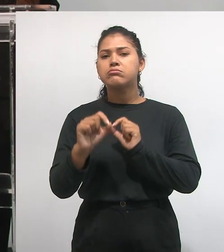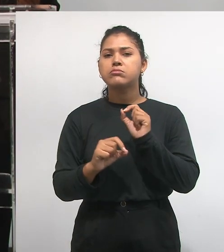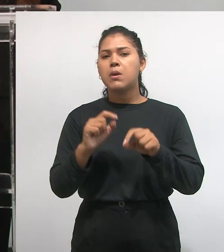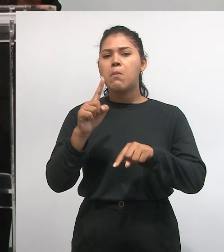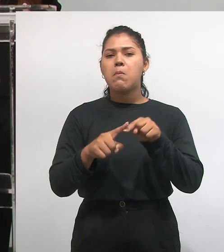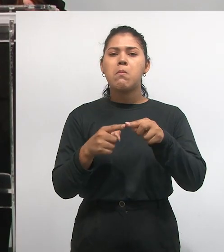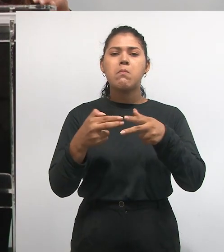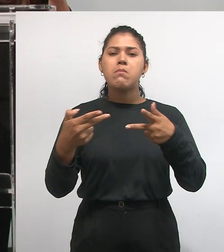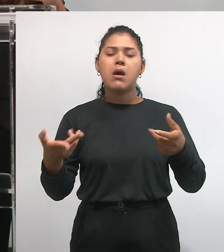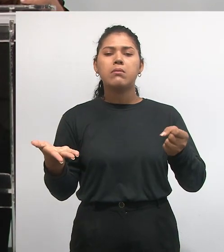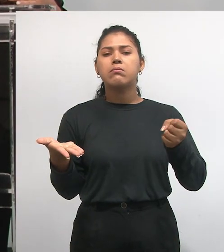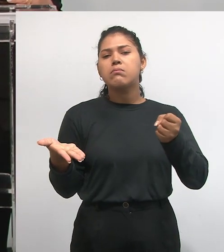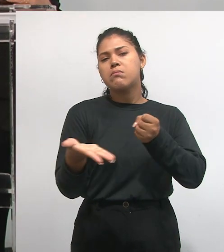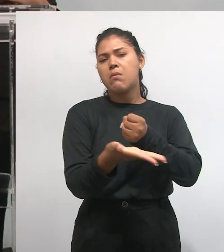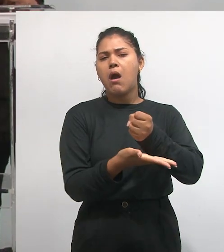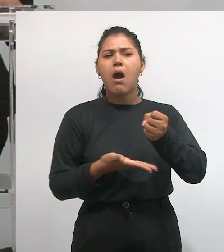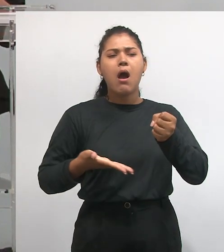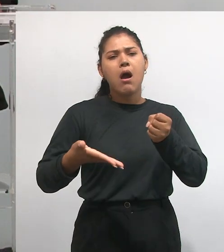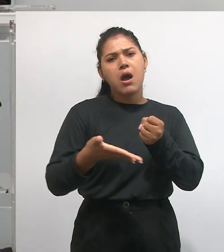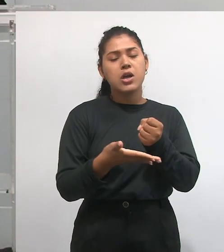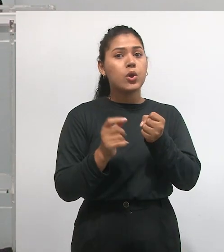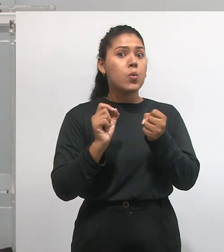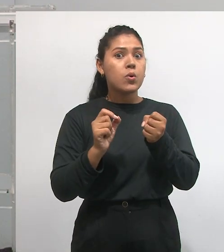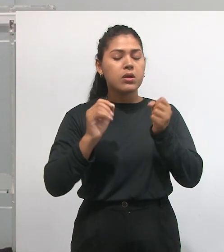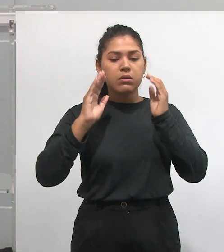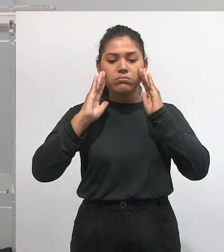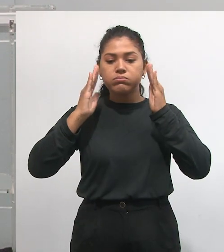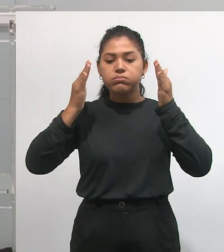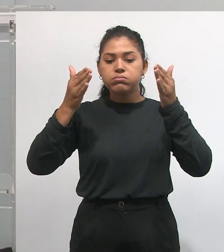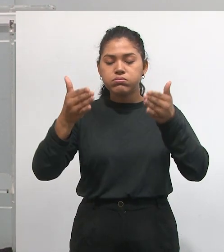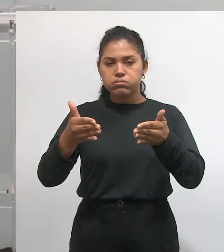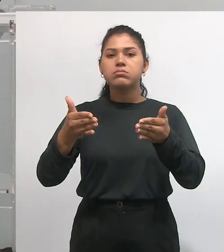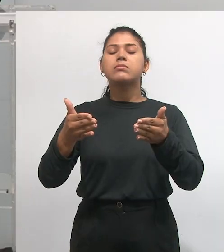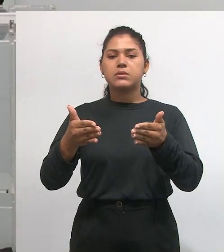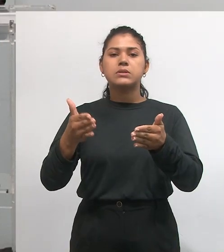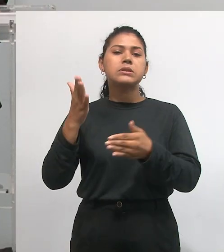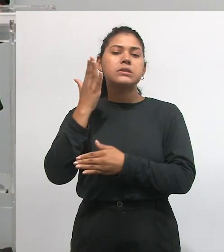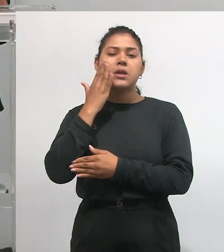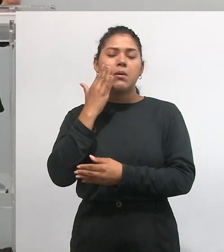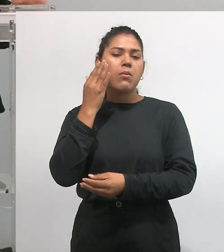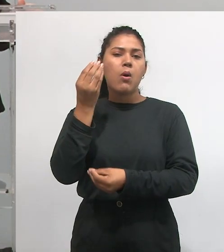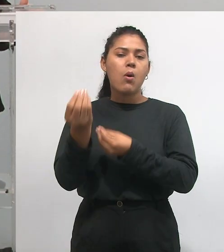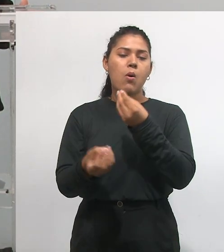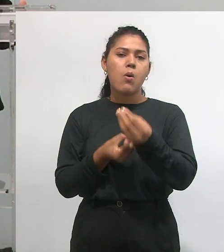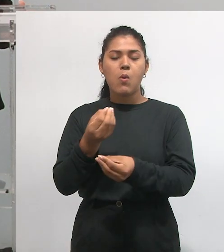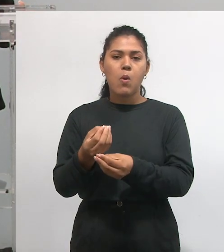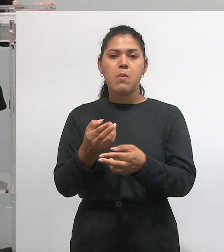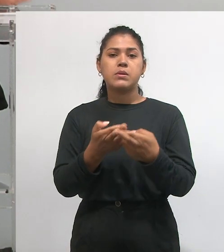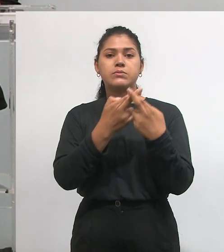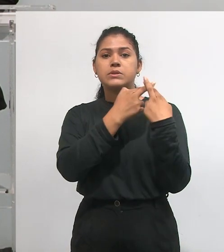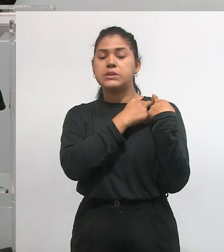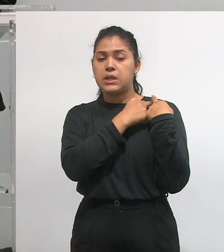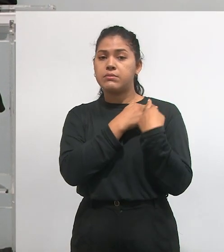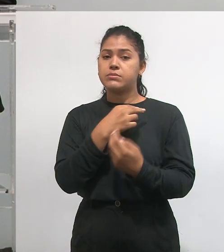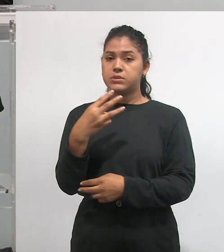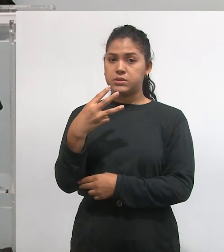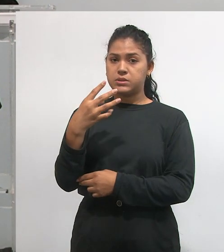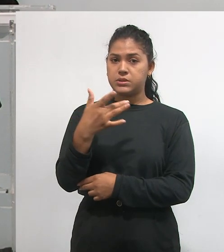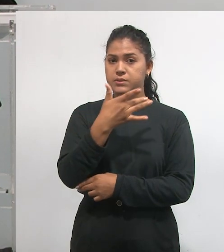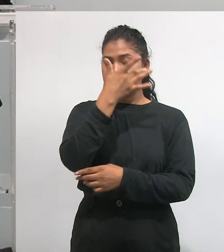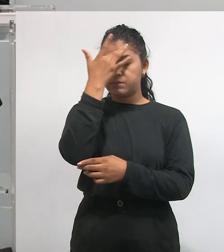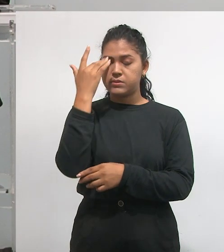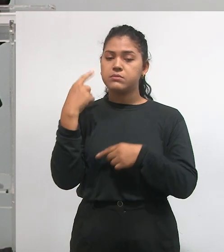é um conteúdo basicamente para você ter o norte sobre responsabilidade de terceiro. Eu preciso que